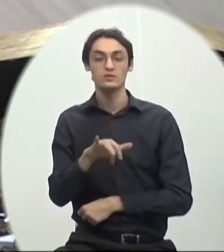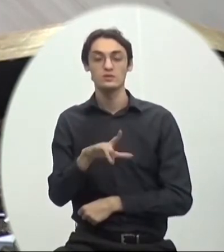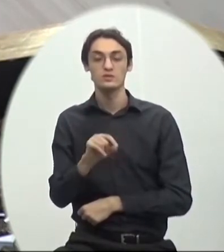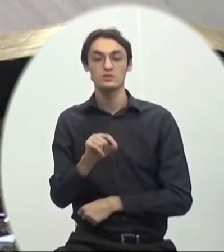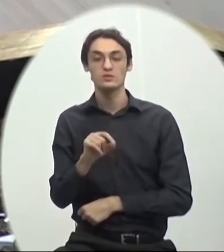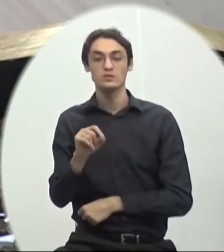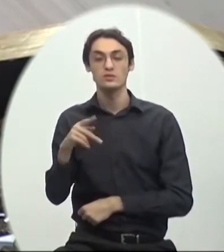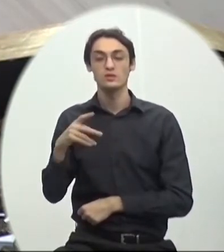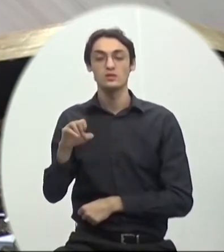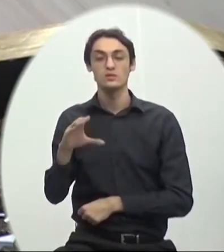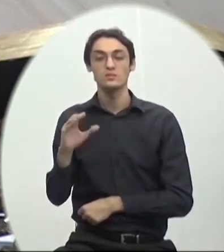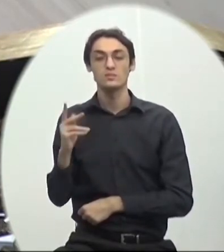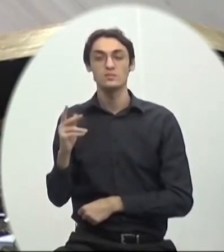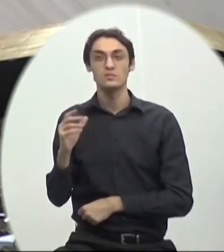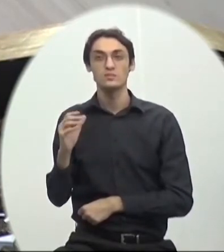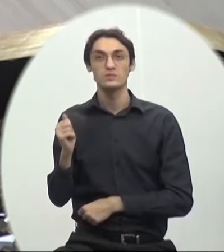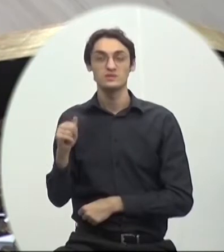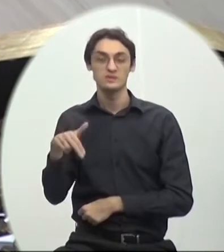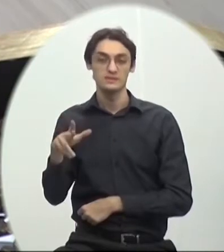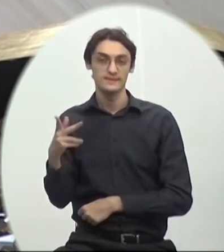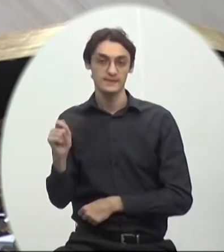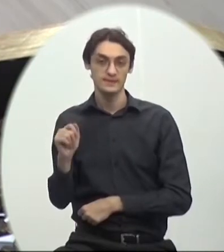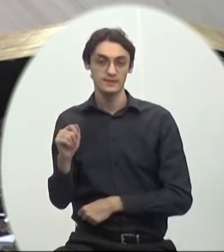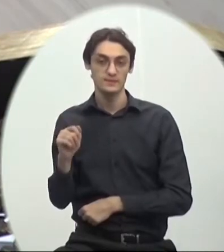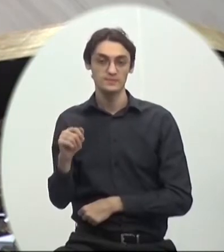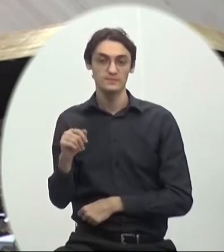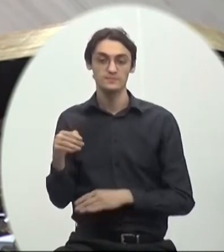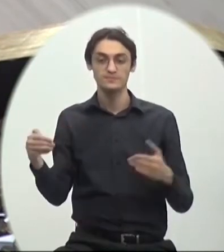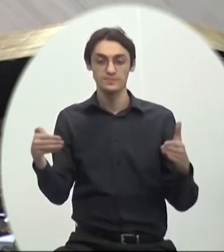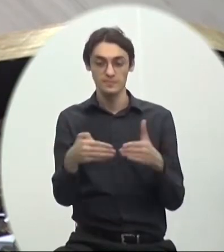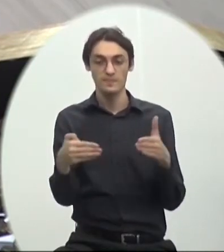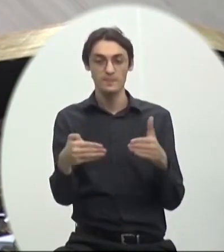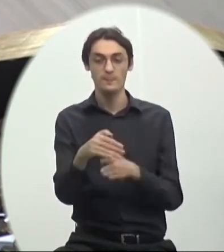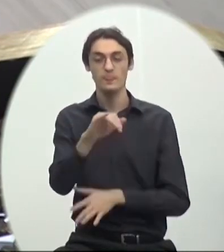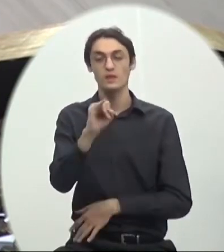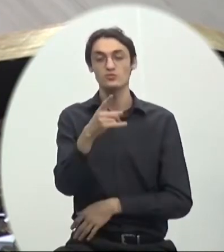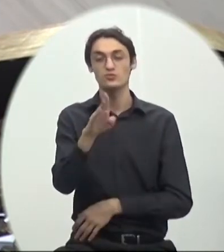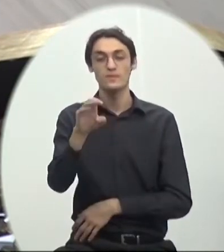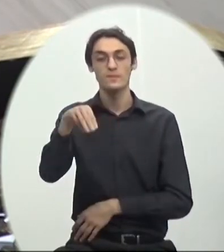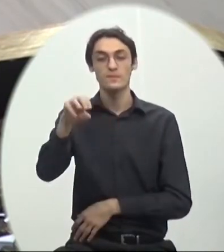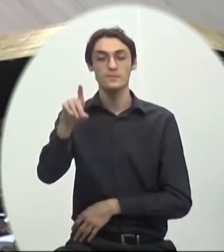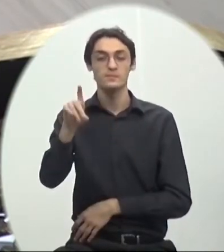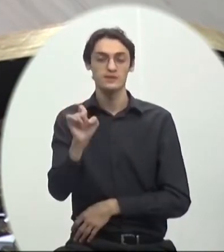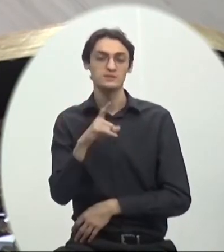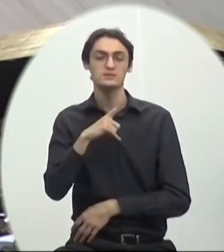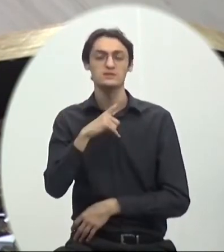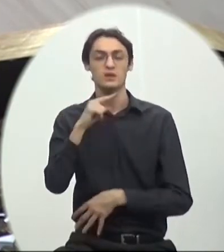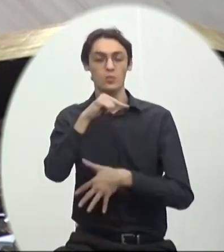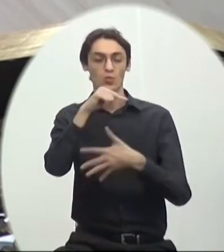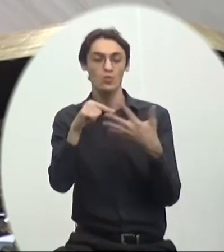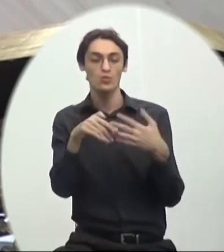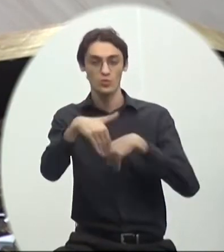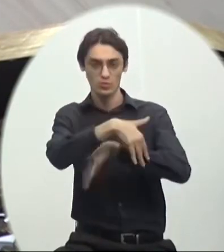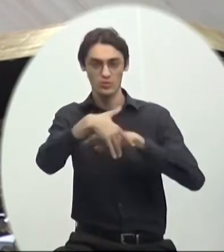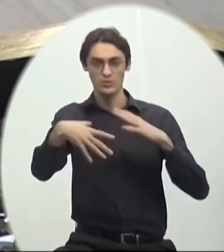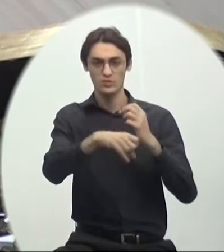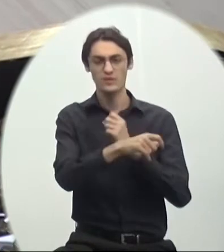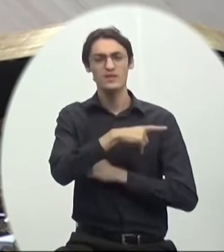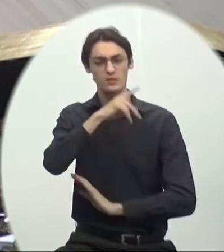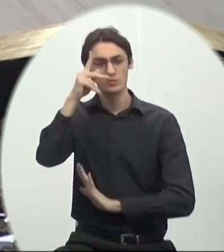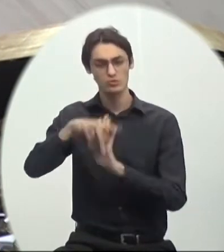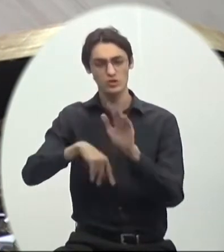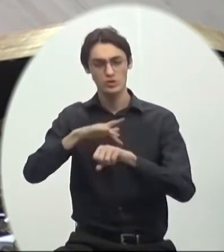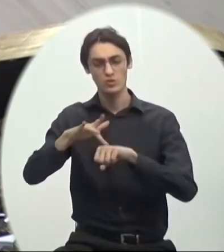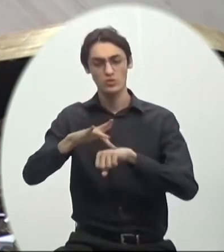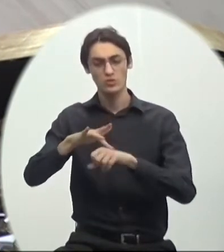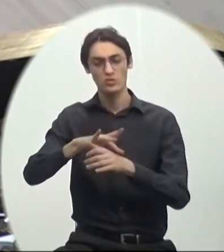Nilo Peçanha, Travessa Zoraide João Mendes. Existe um projeto de pavimentação